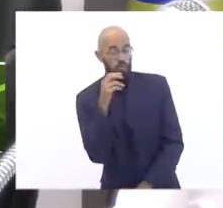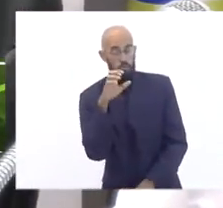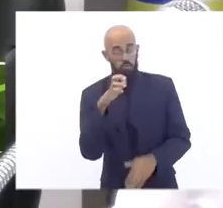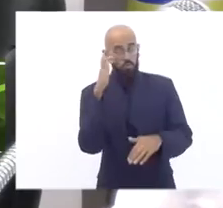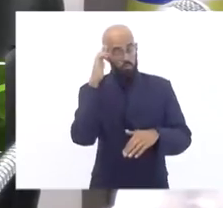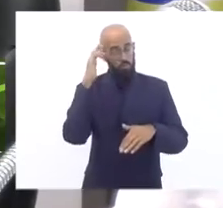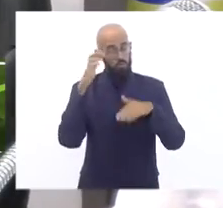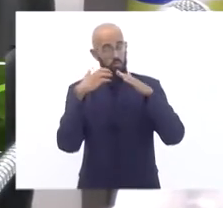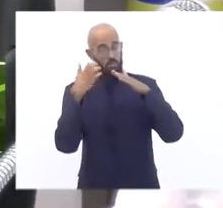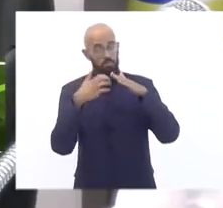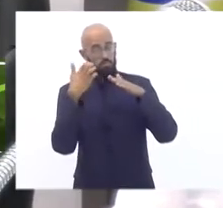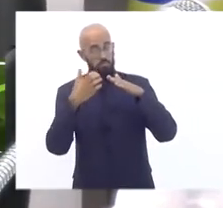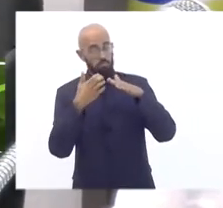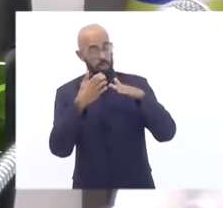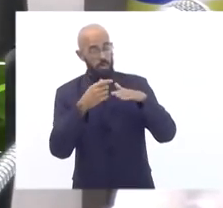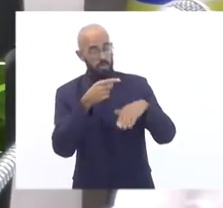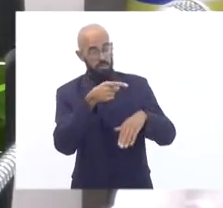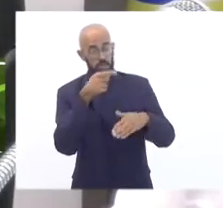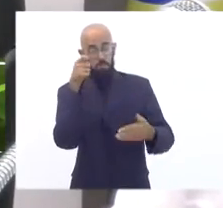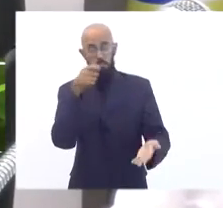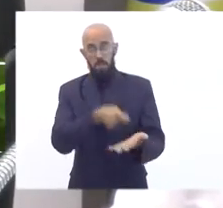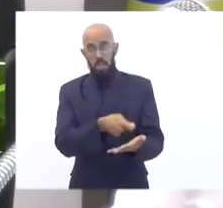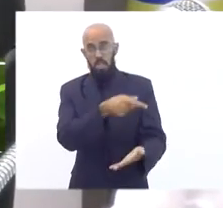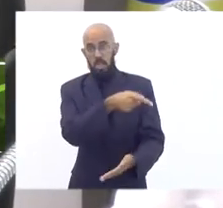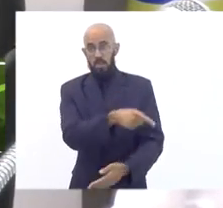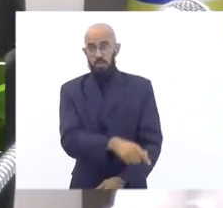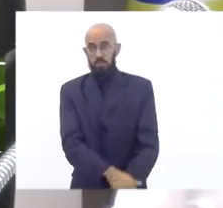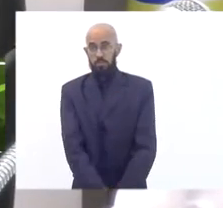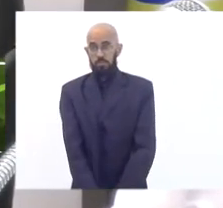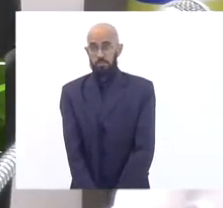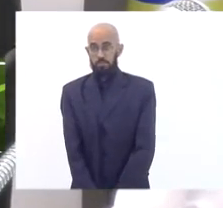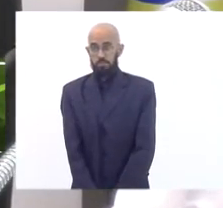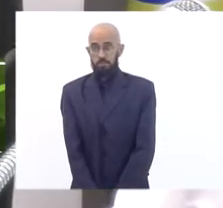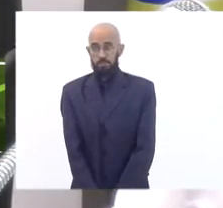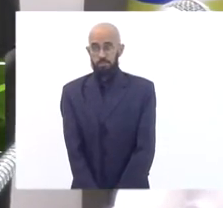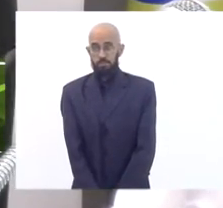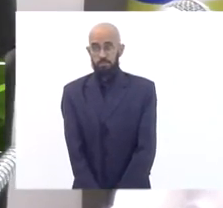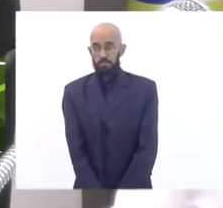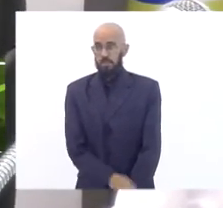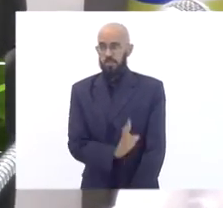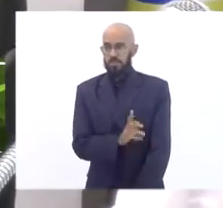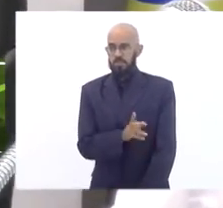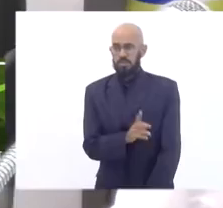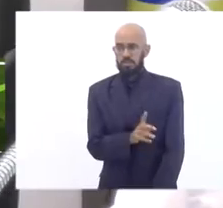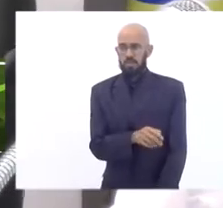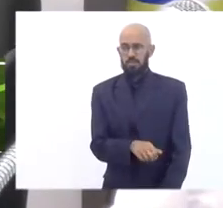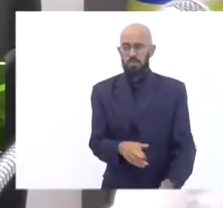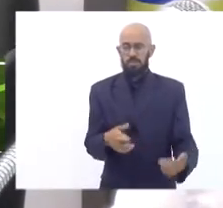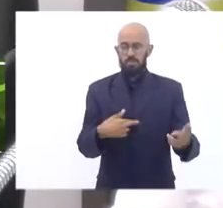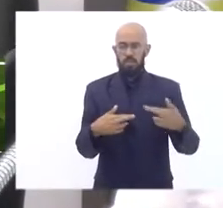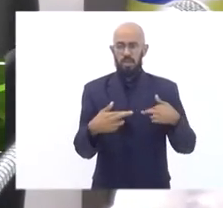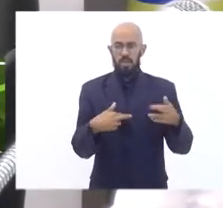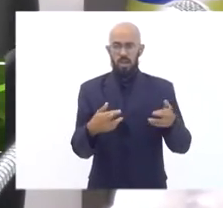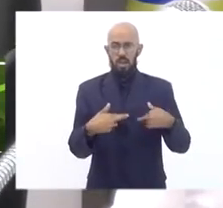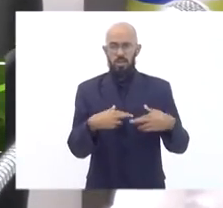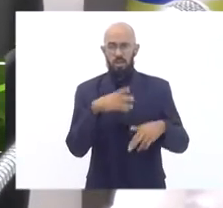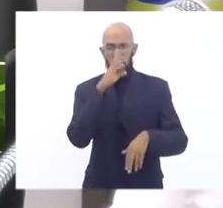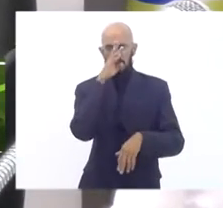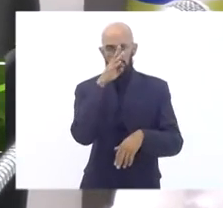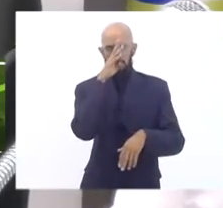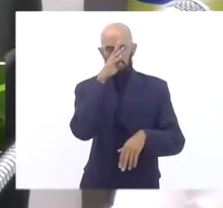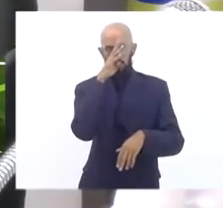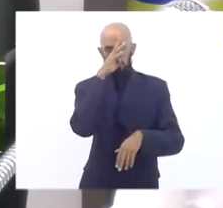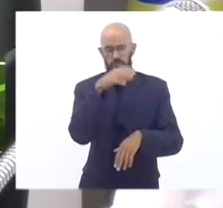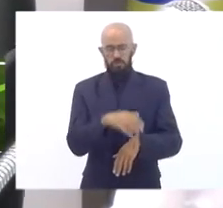O empresário não é ouvido, o empresário manda. Sempre teve essa relação promíscua.